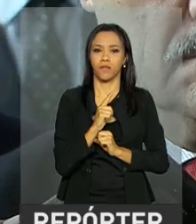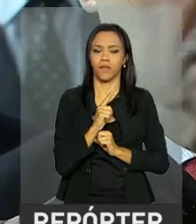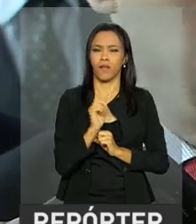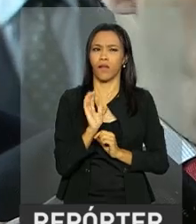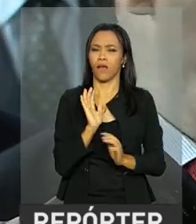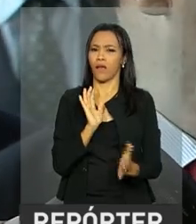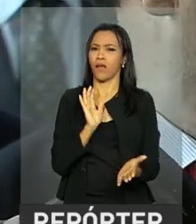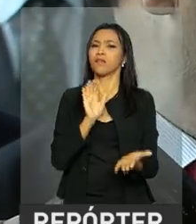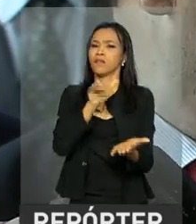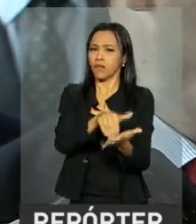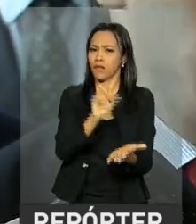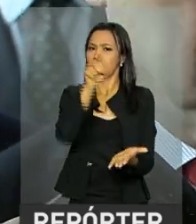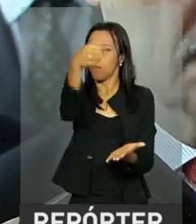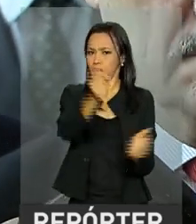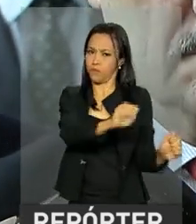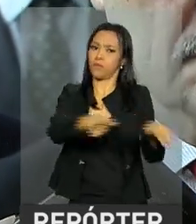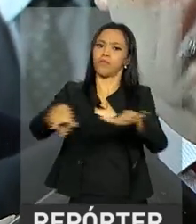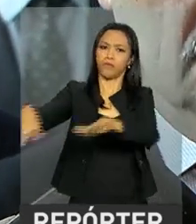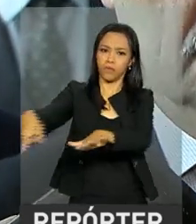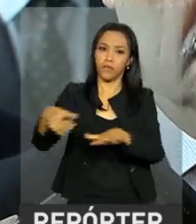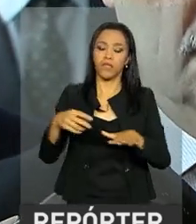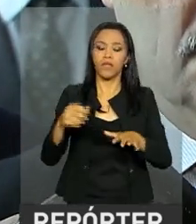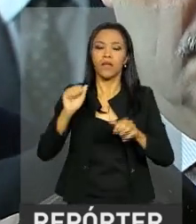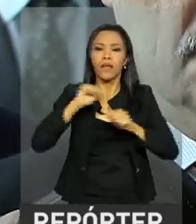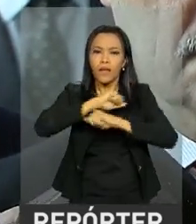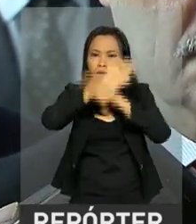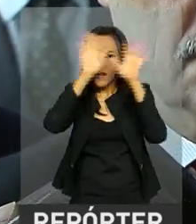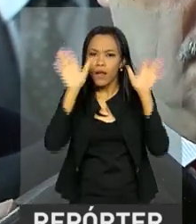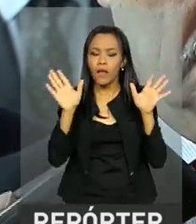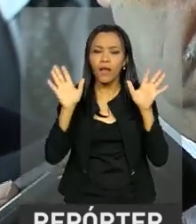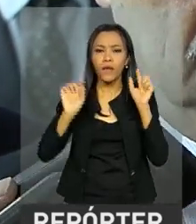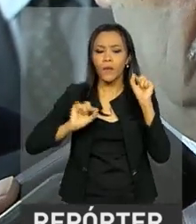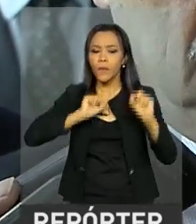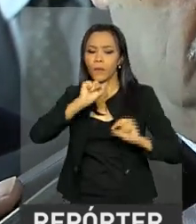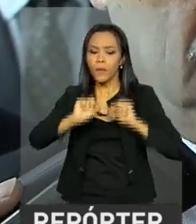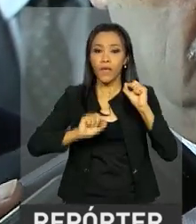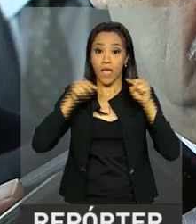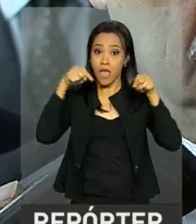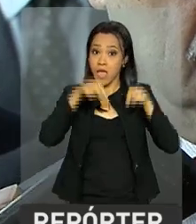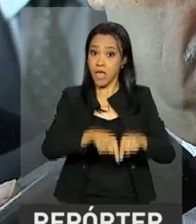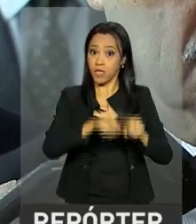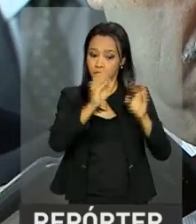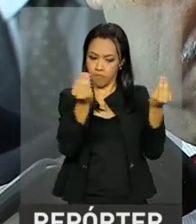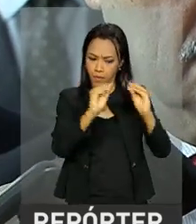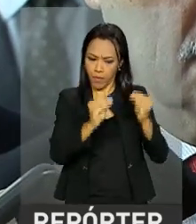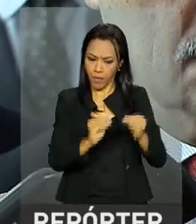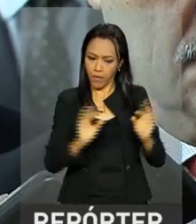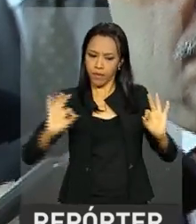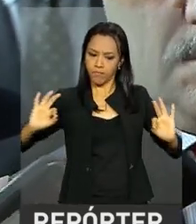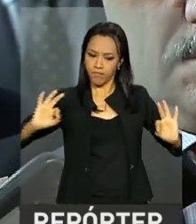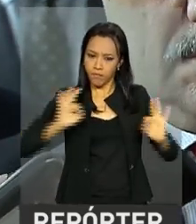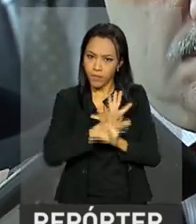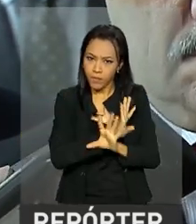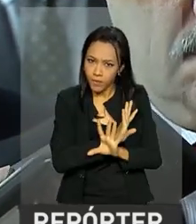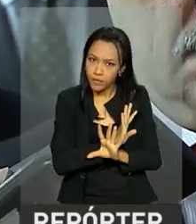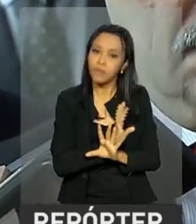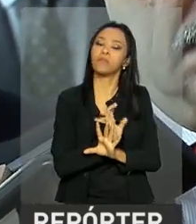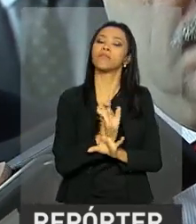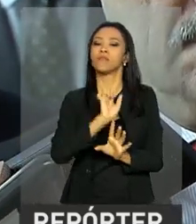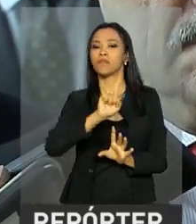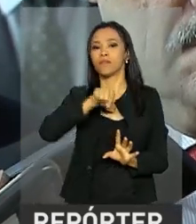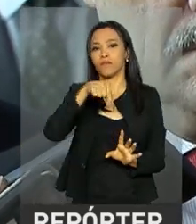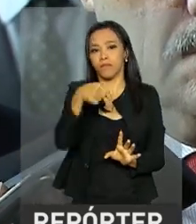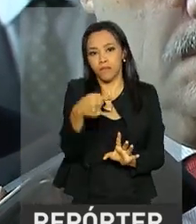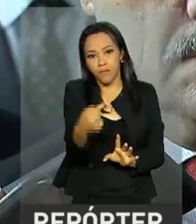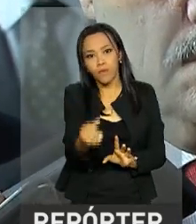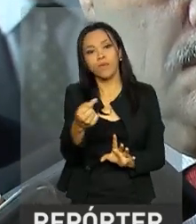até o início da semana que vem, uma noção clara de quando este projeto está finalizado, quando aí nós